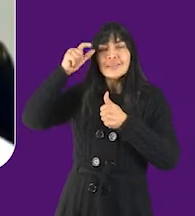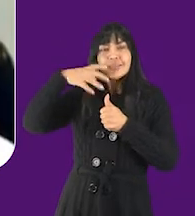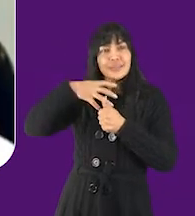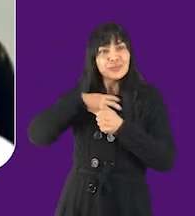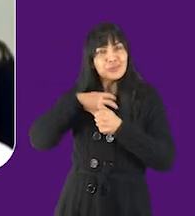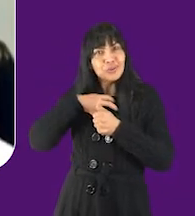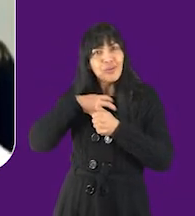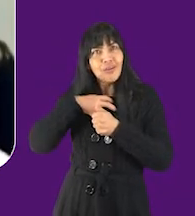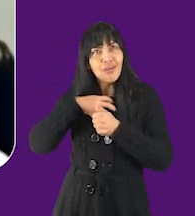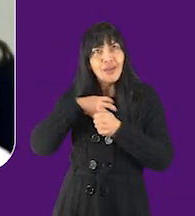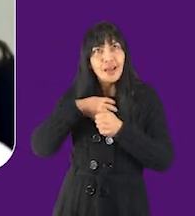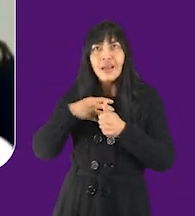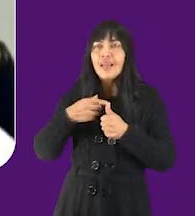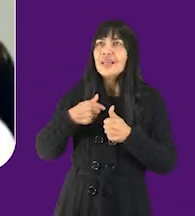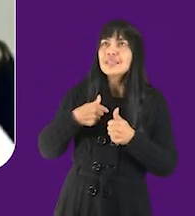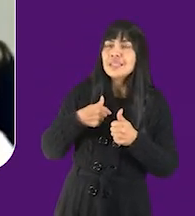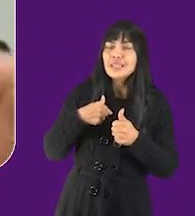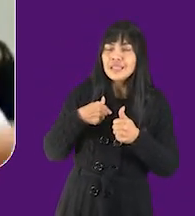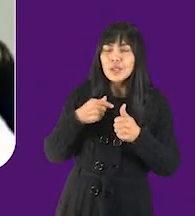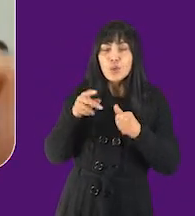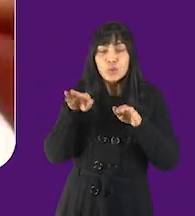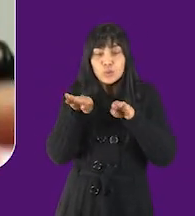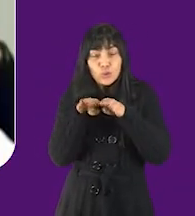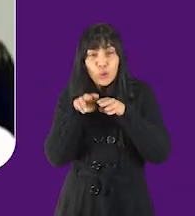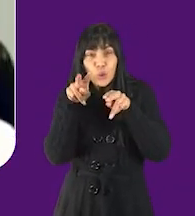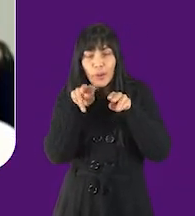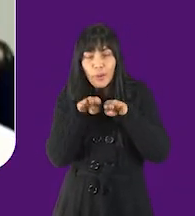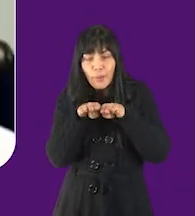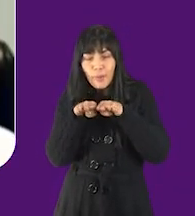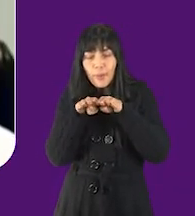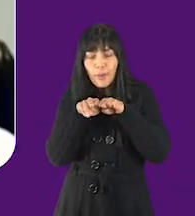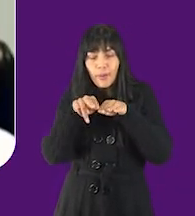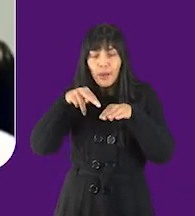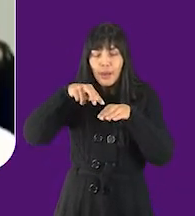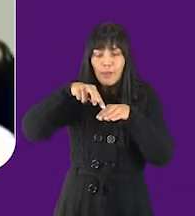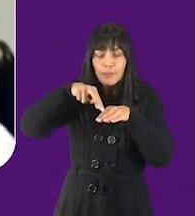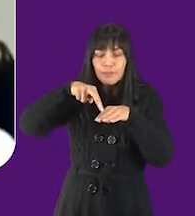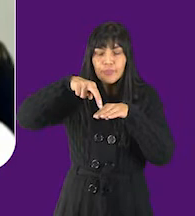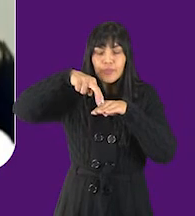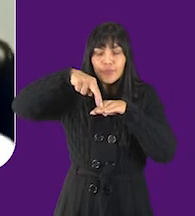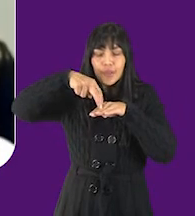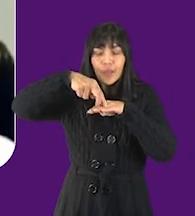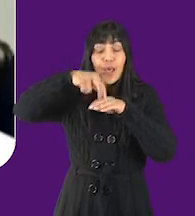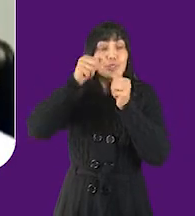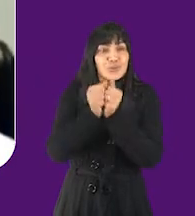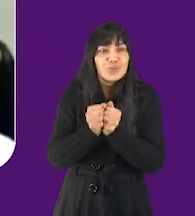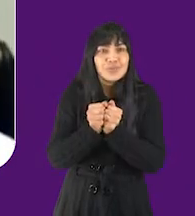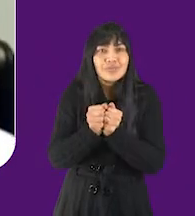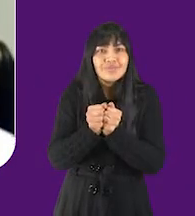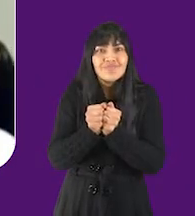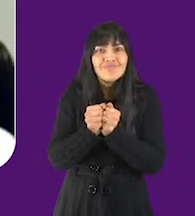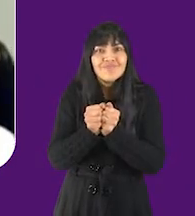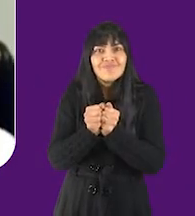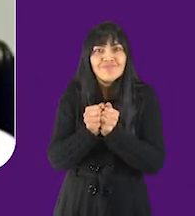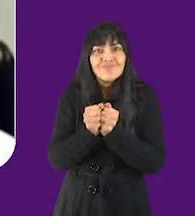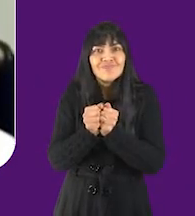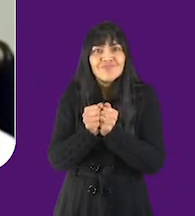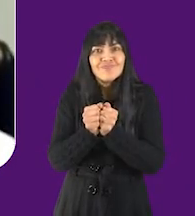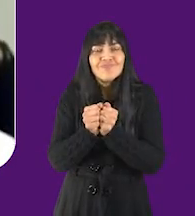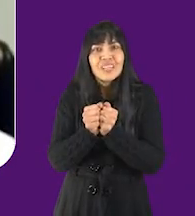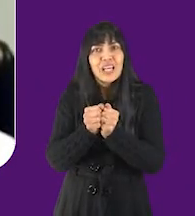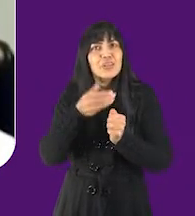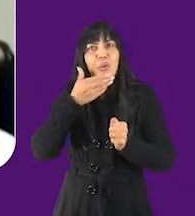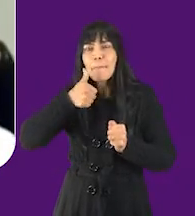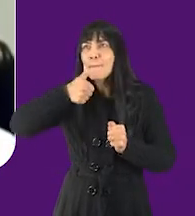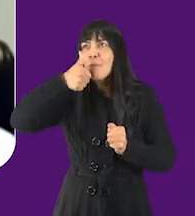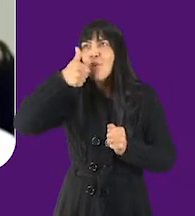própria, né? E que todos juntos subam degraus em uma direção que será melhor para todos, né? Eu acho que isso é muito atual nos dias de